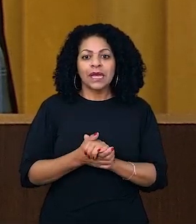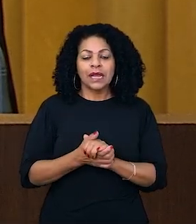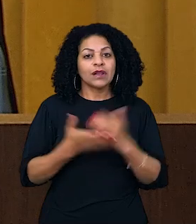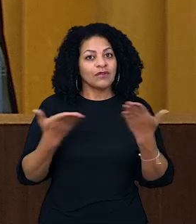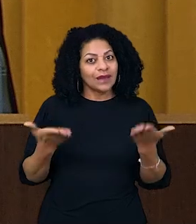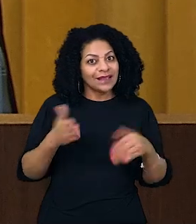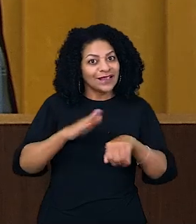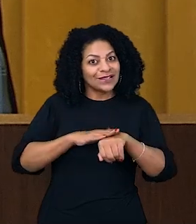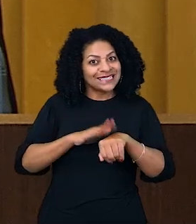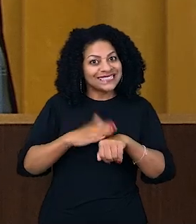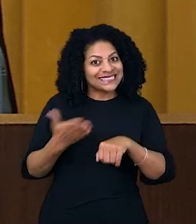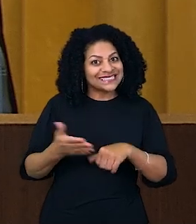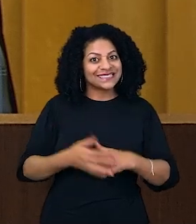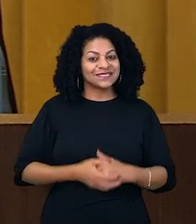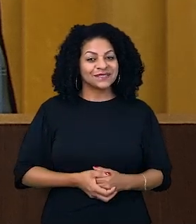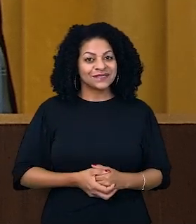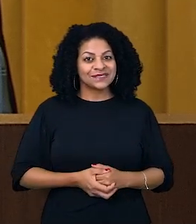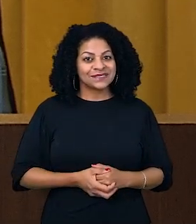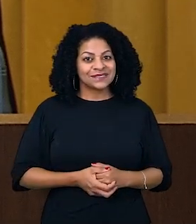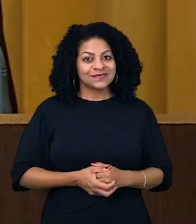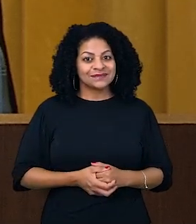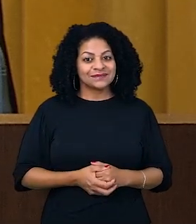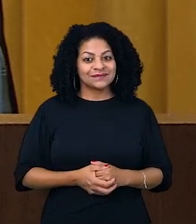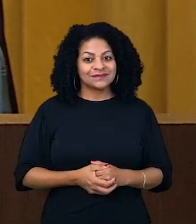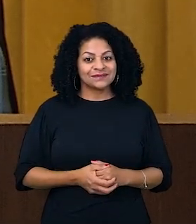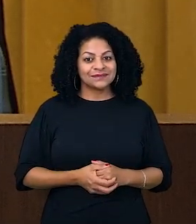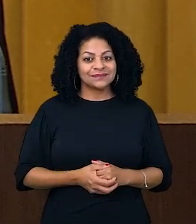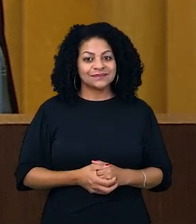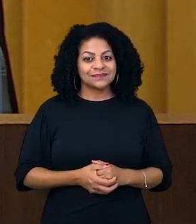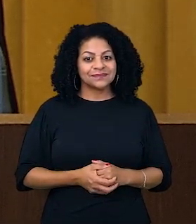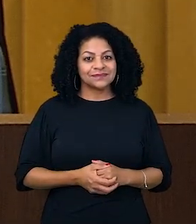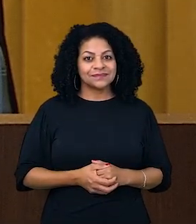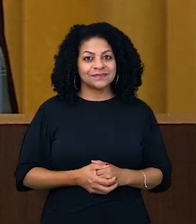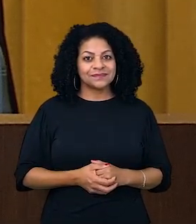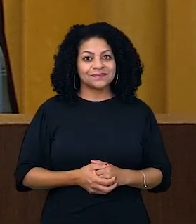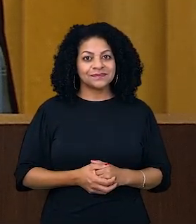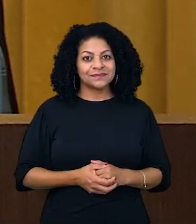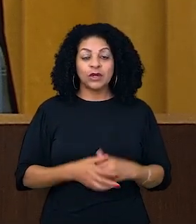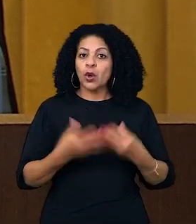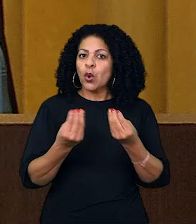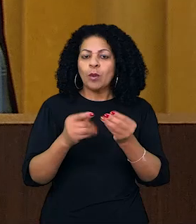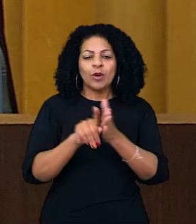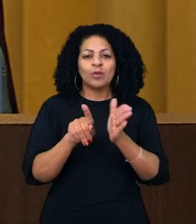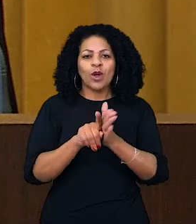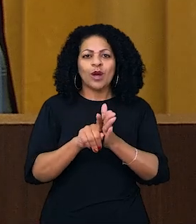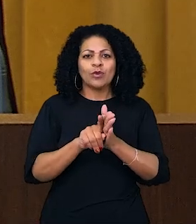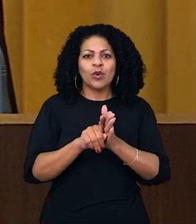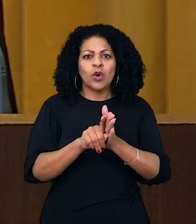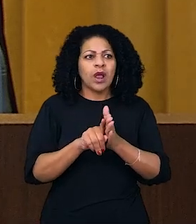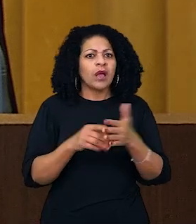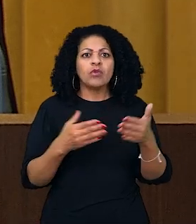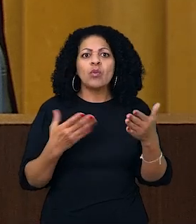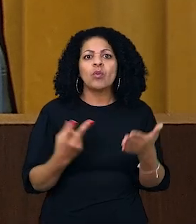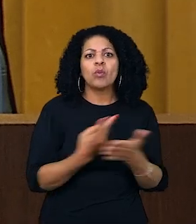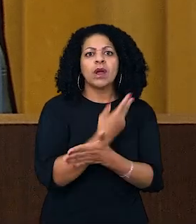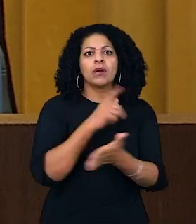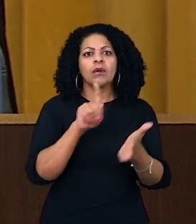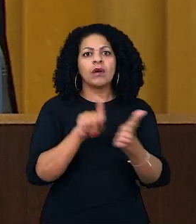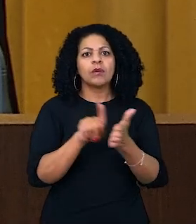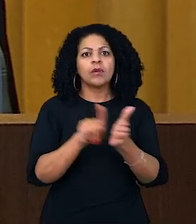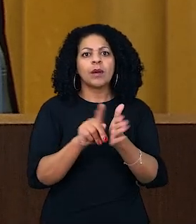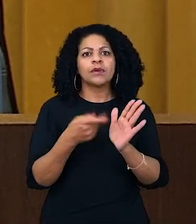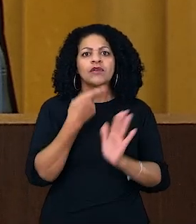fez isso. A parte não trouxe como fundamento a violação